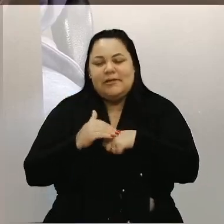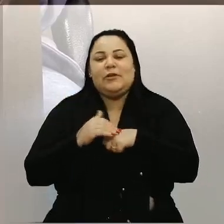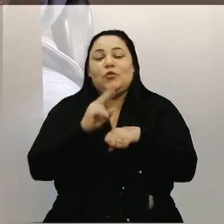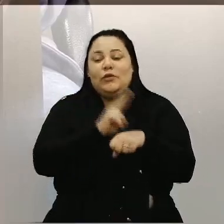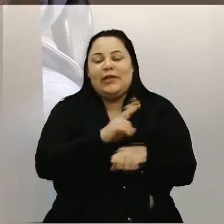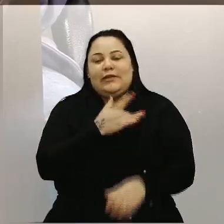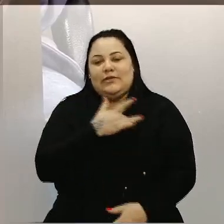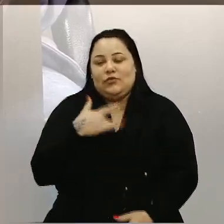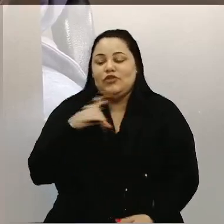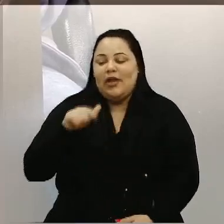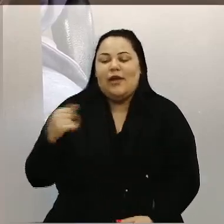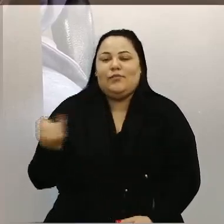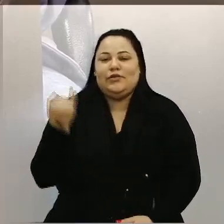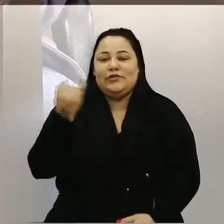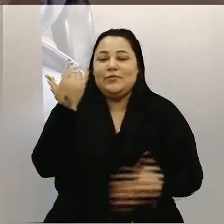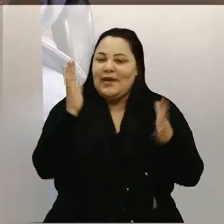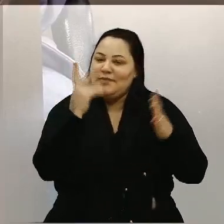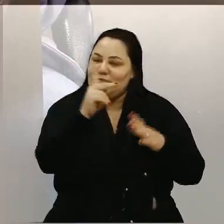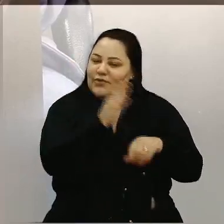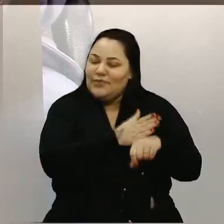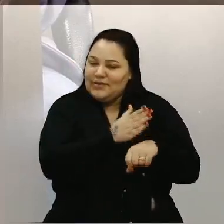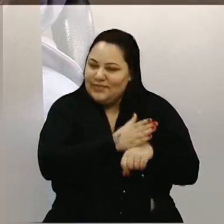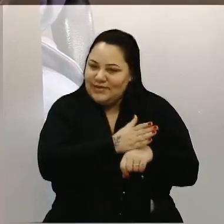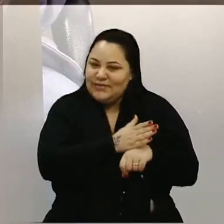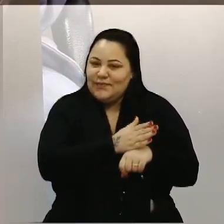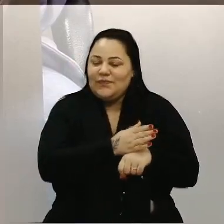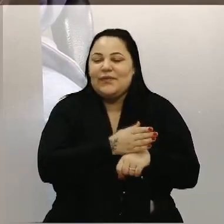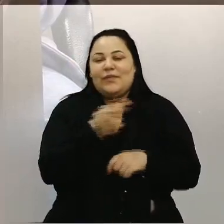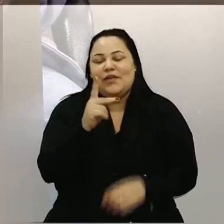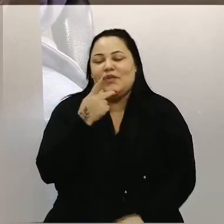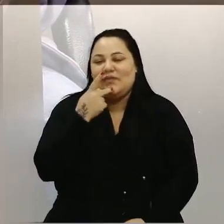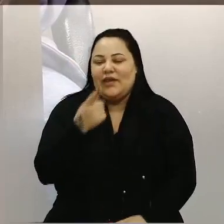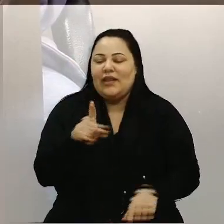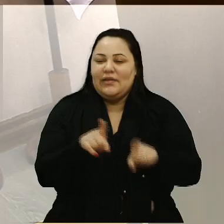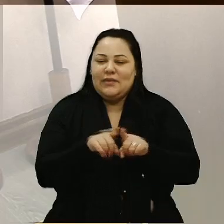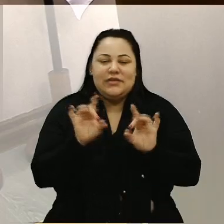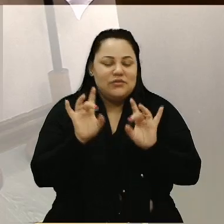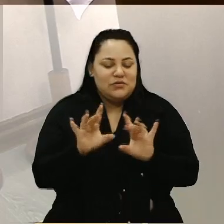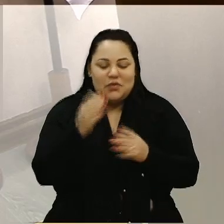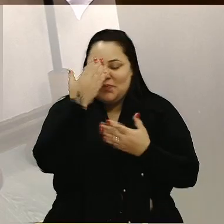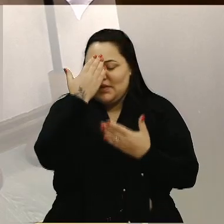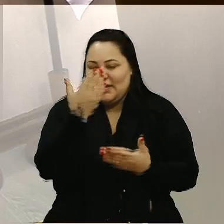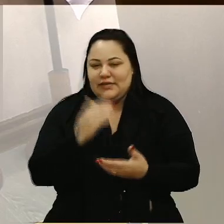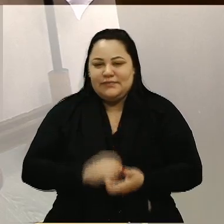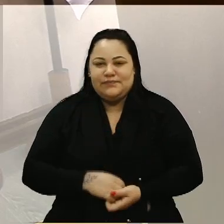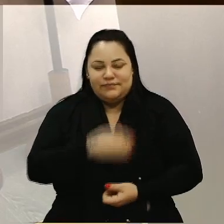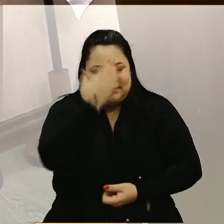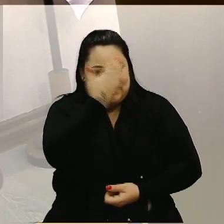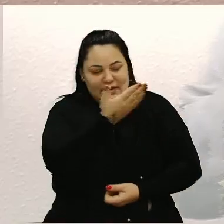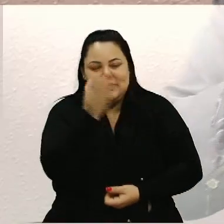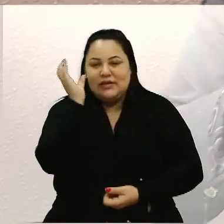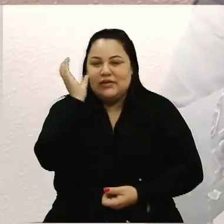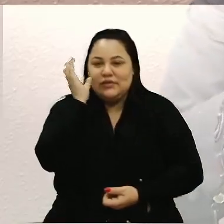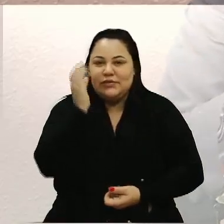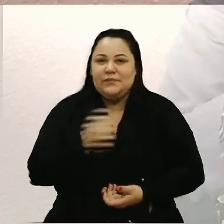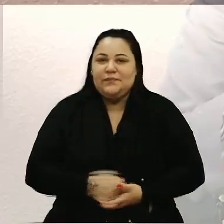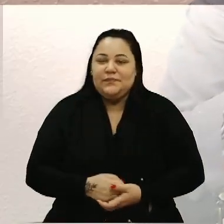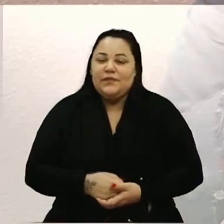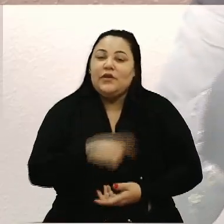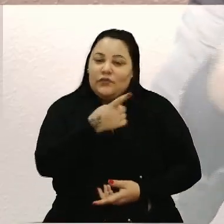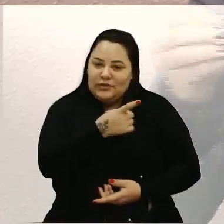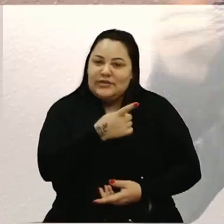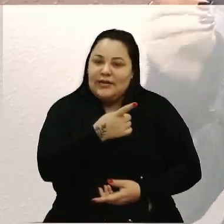Parabéns pela sua participação e pela sua fala. Era isso, meu muito obrigado. Obrigada, vereador Cadório, como profissional de saúde, sabe